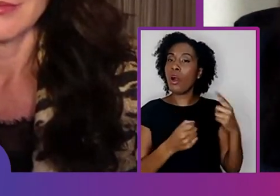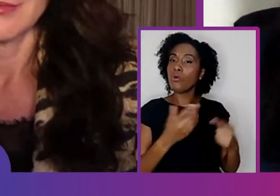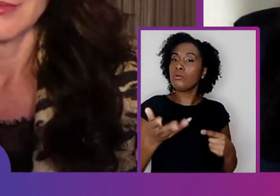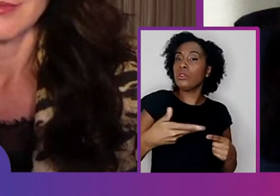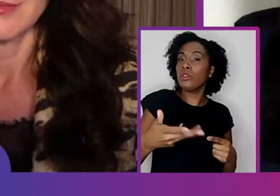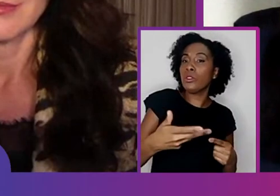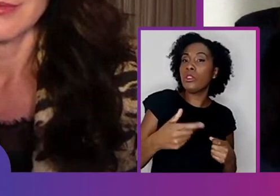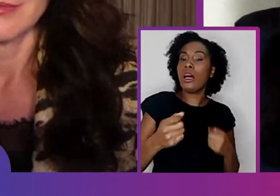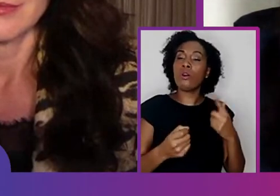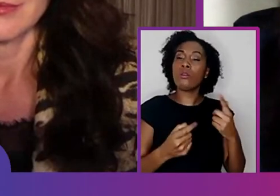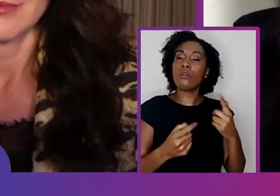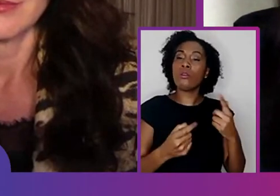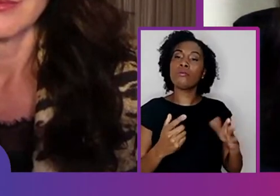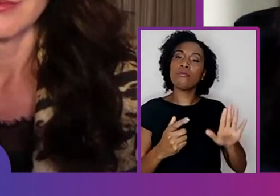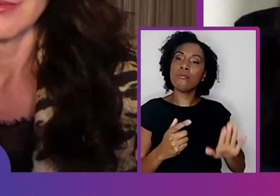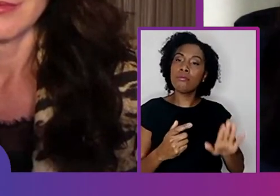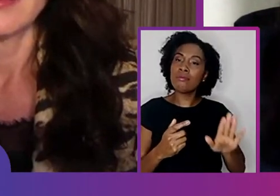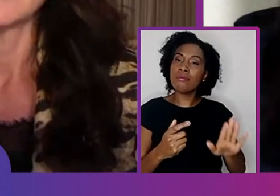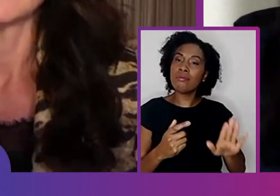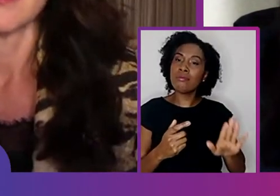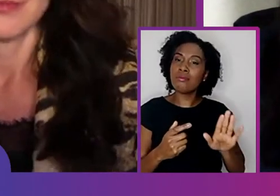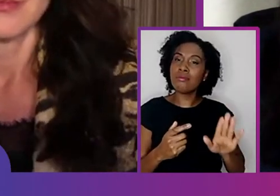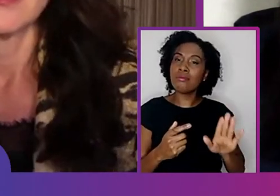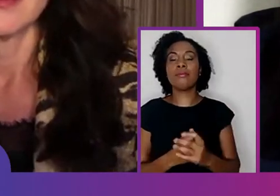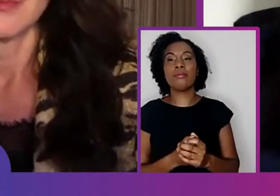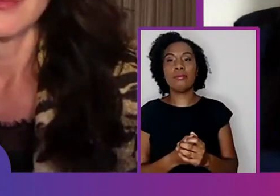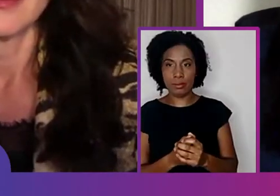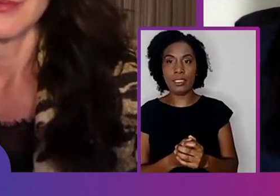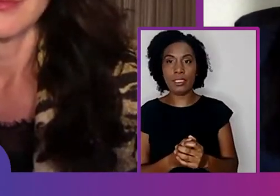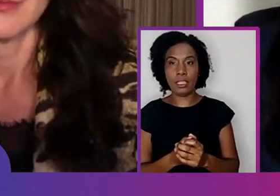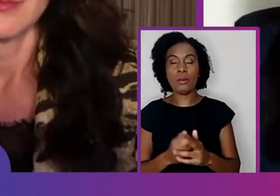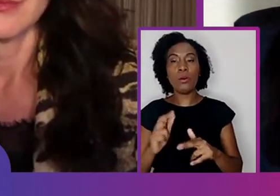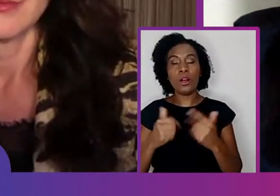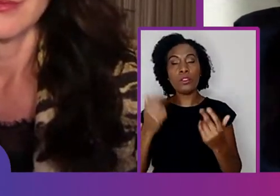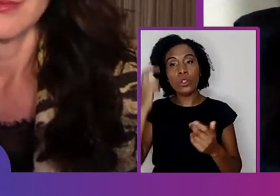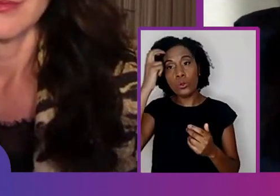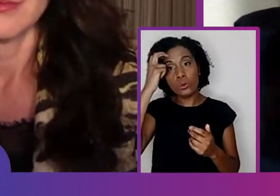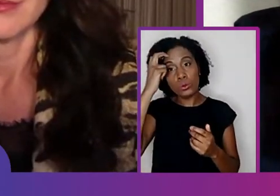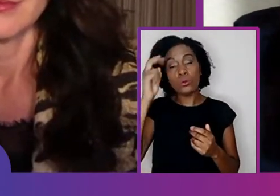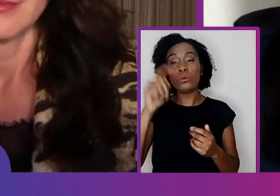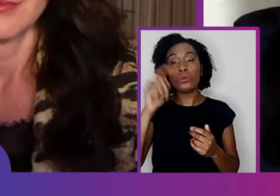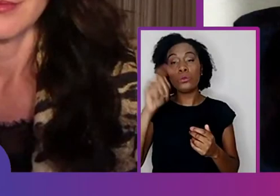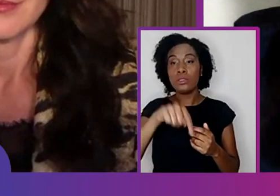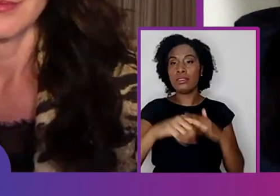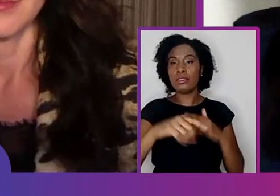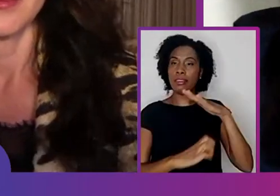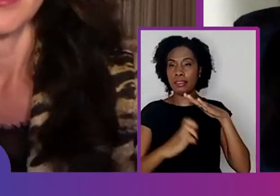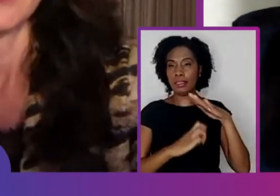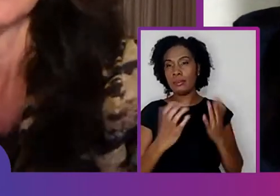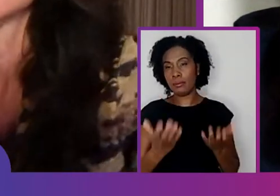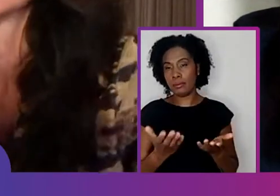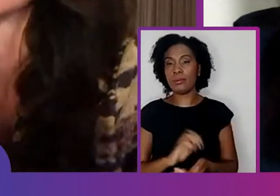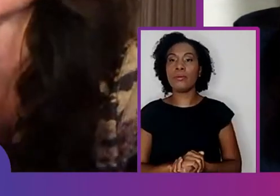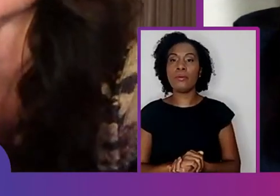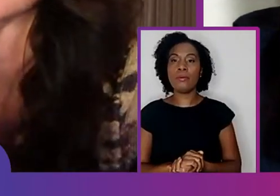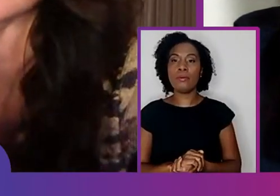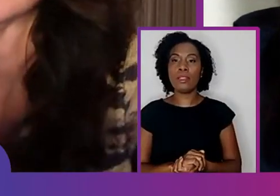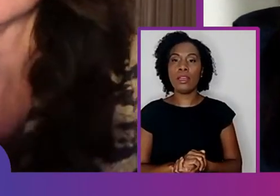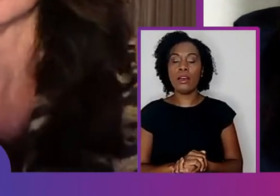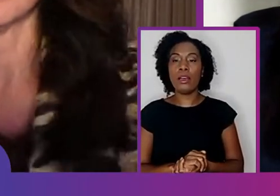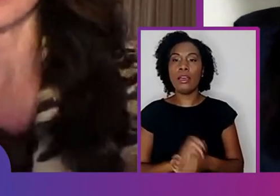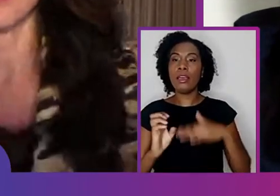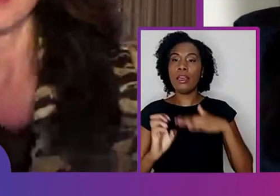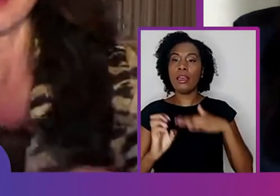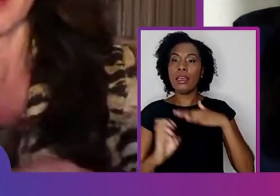esse processo era a própria cultura daquela organização, né? Então, empresas que tinham uma cultura um pouco mais de startup, um pouco